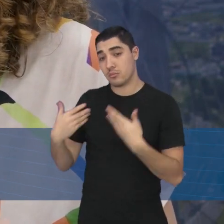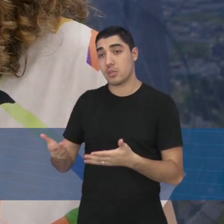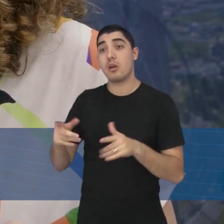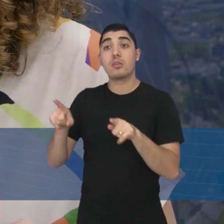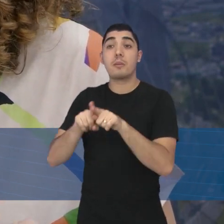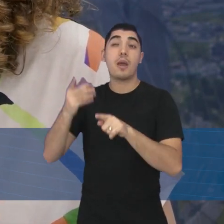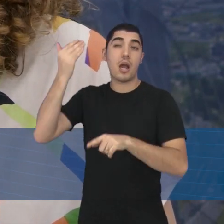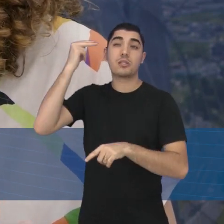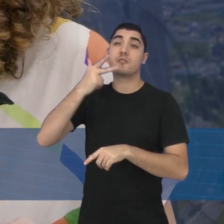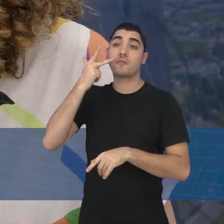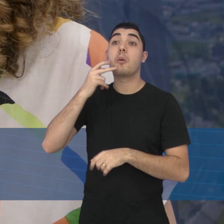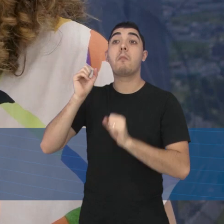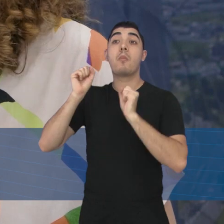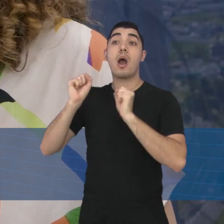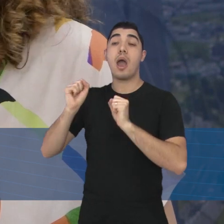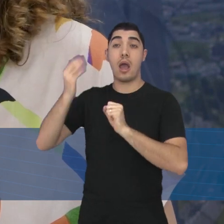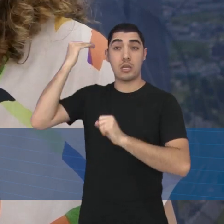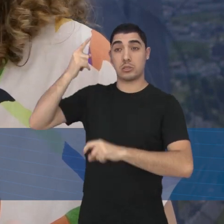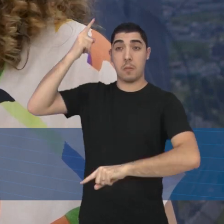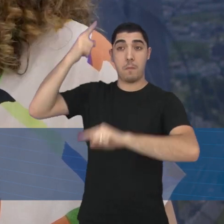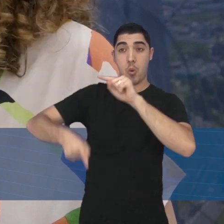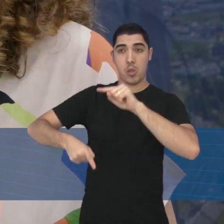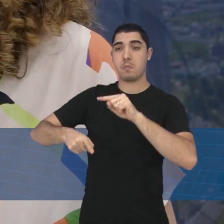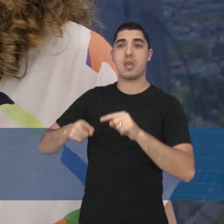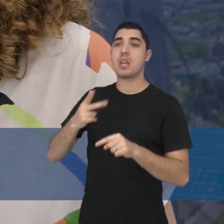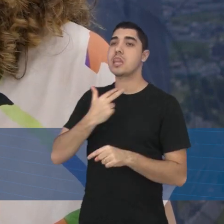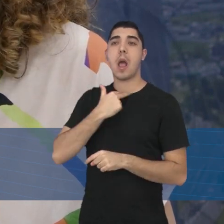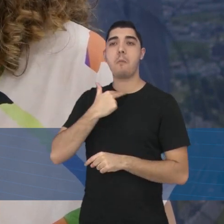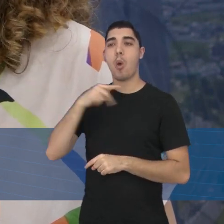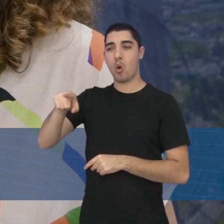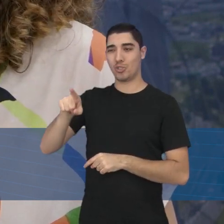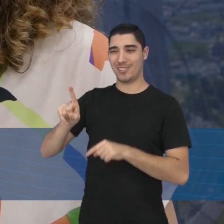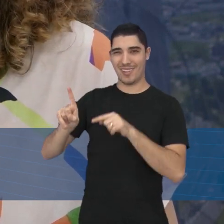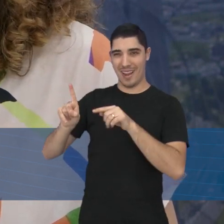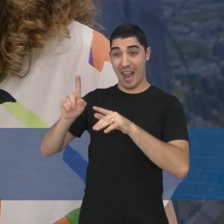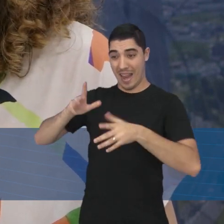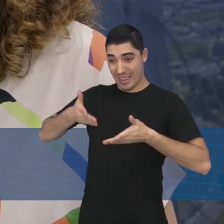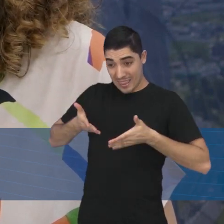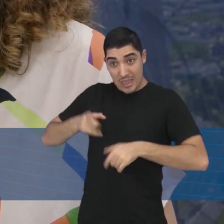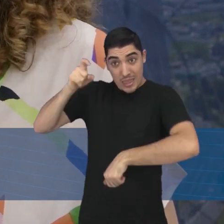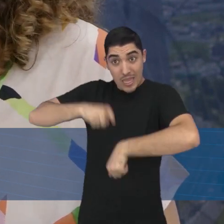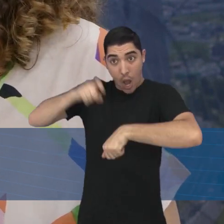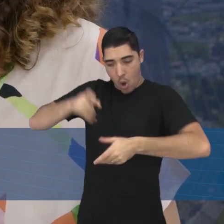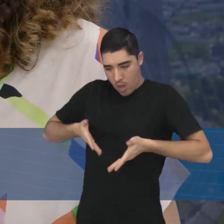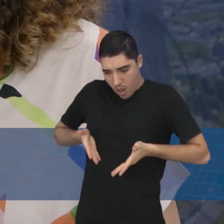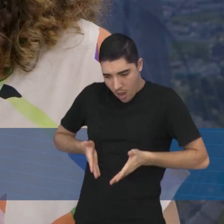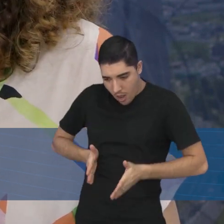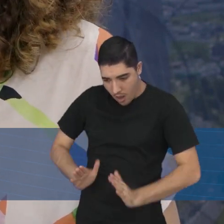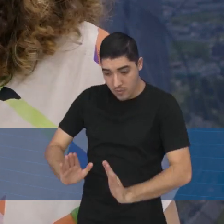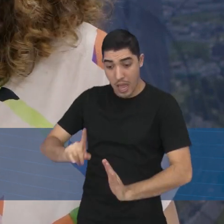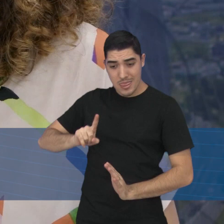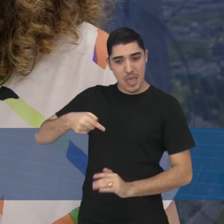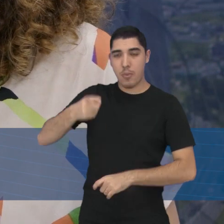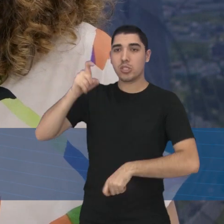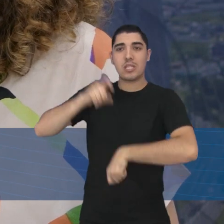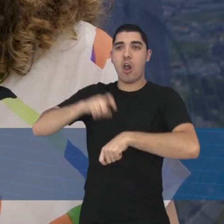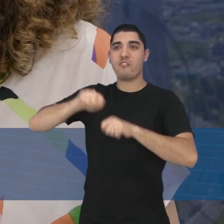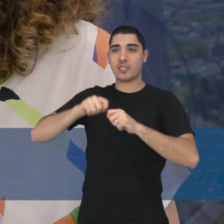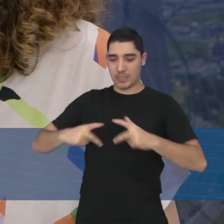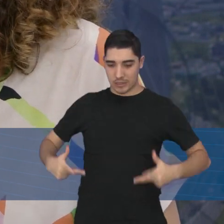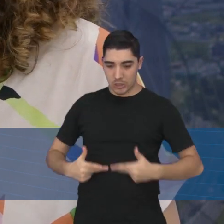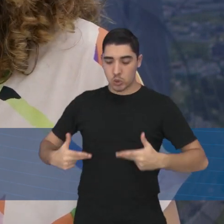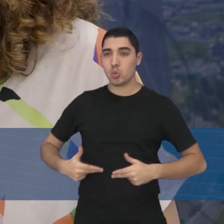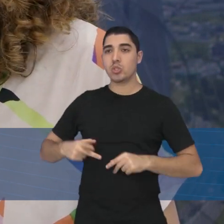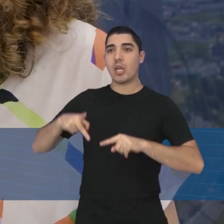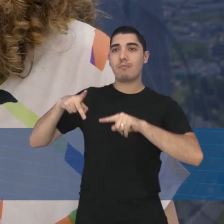no momento do parto. É verdade. Hoje não tem mais, desde que a mulher tenha expressado o desejo pelo